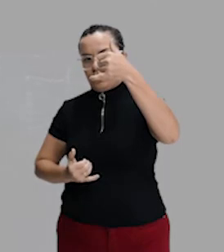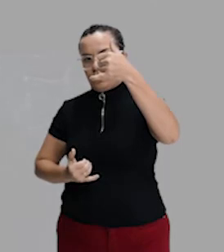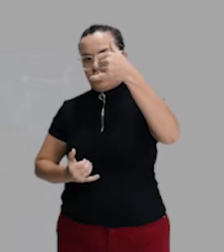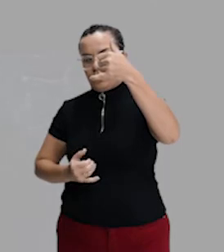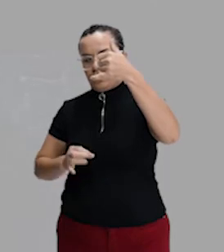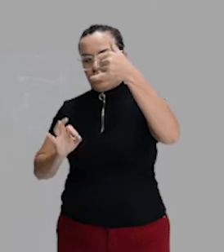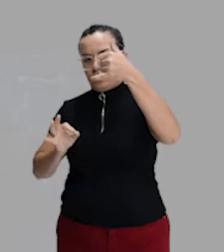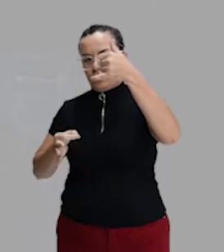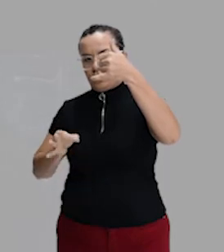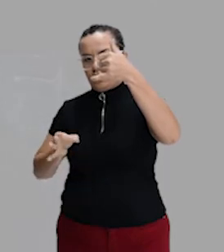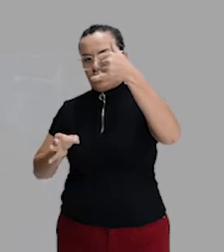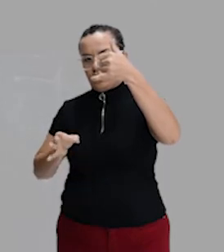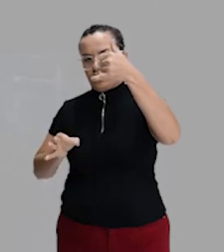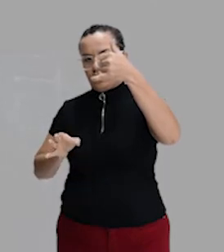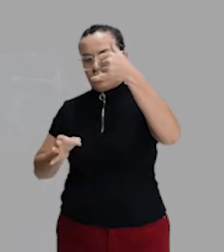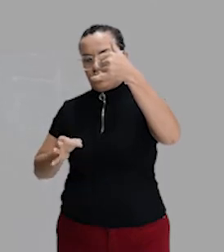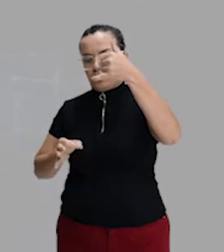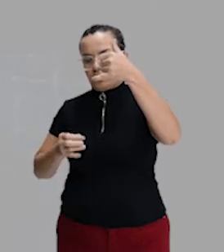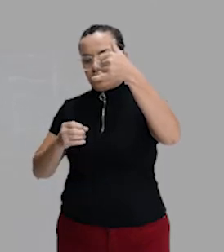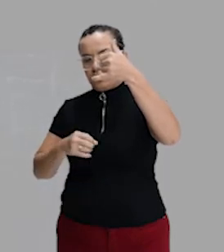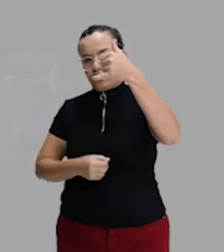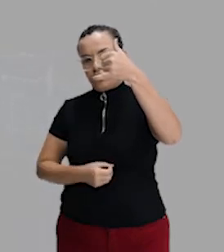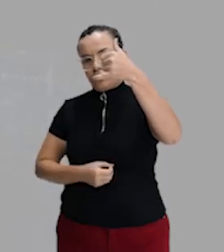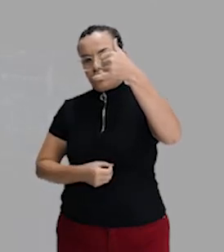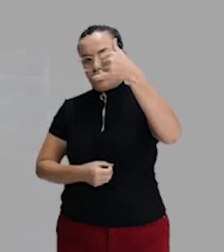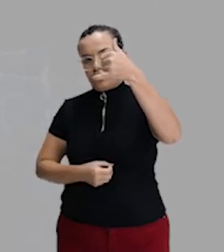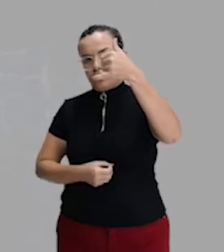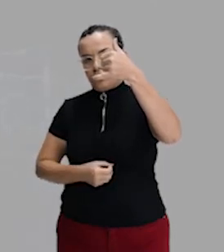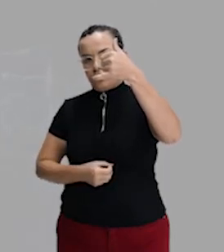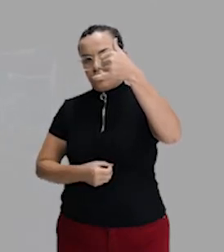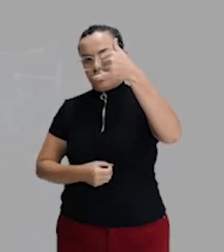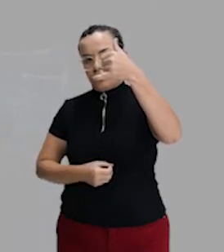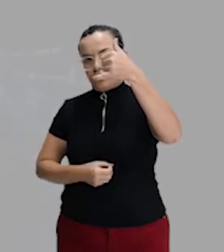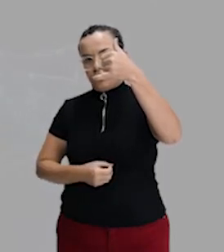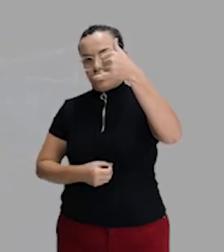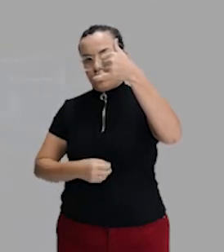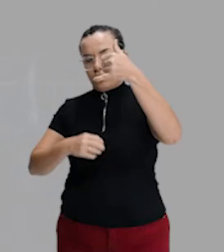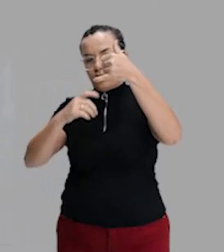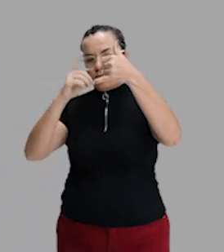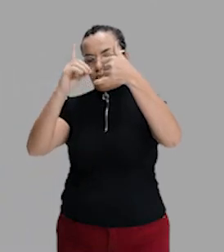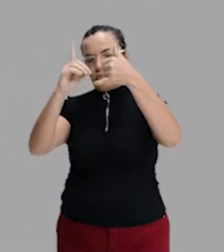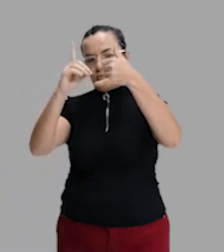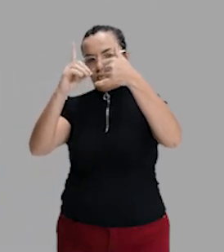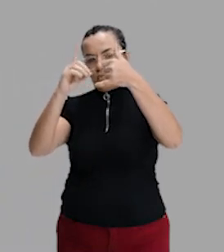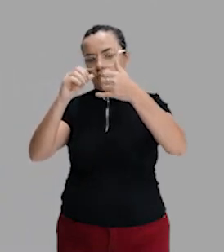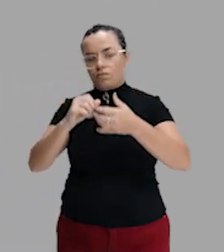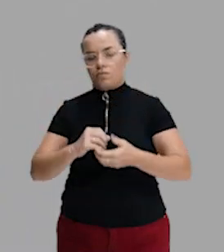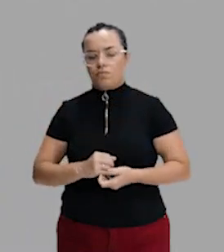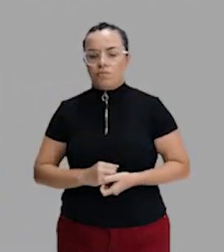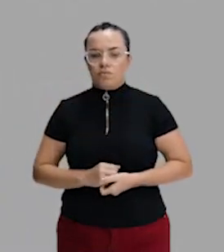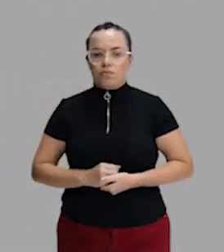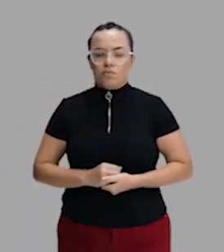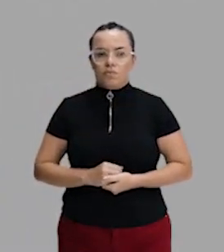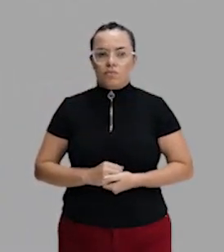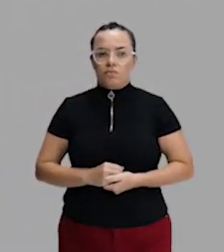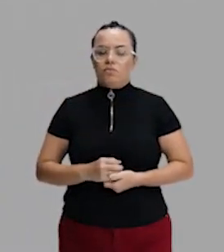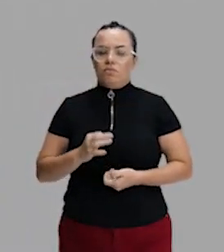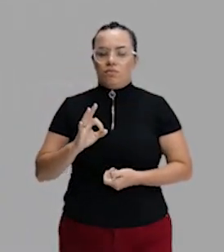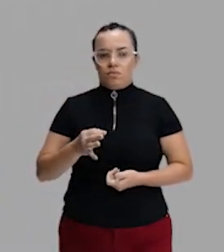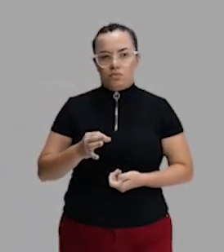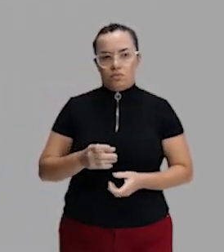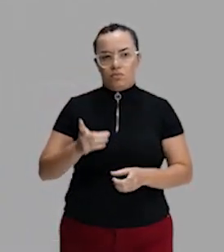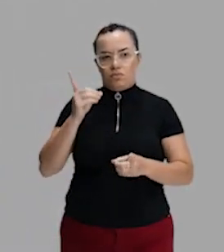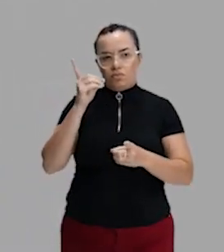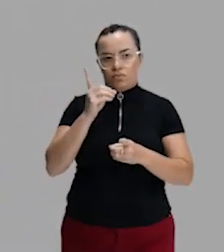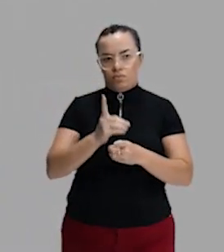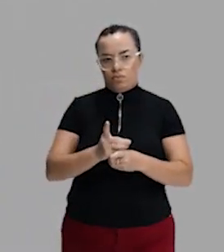Certo? Beleza. Reta diretriz passando bem aqui. Certo, professor? Eu